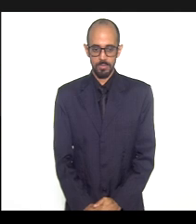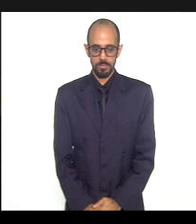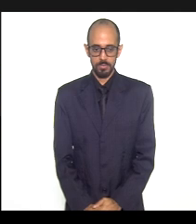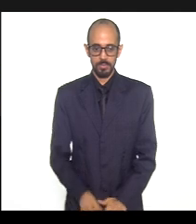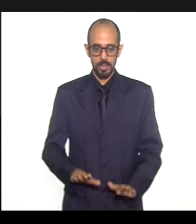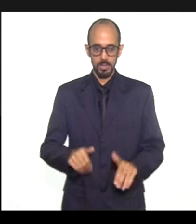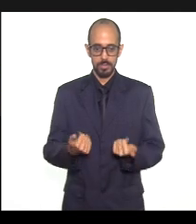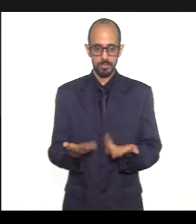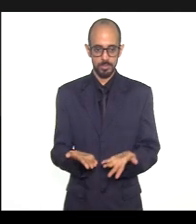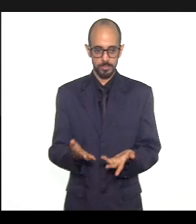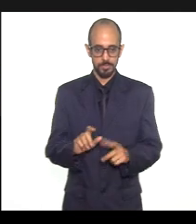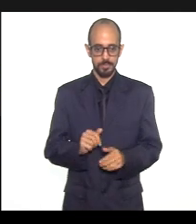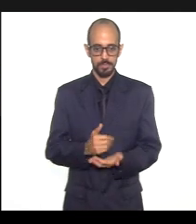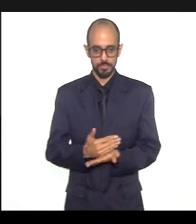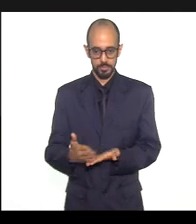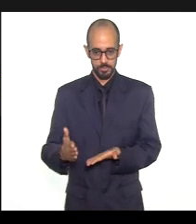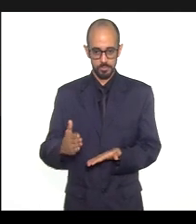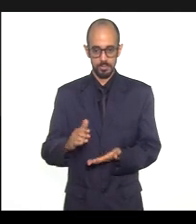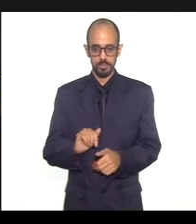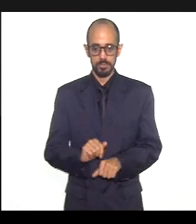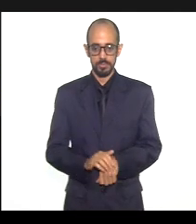Então vamos lá.